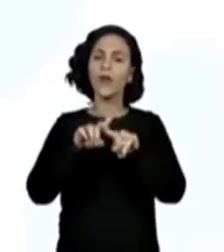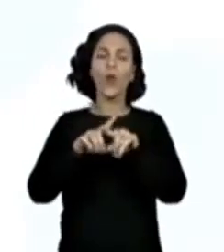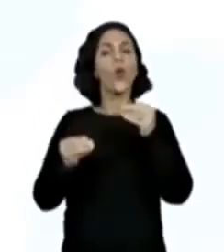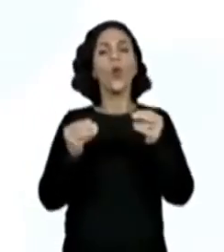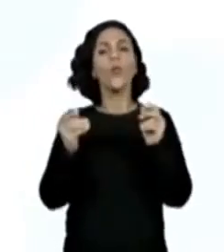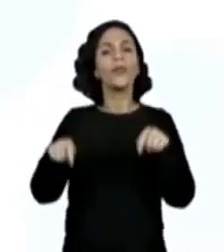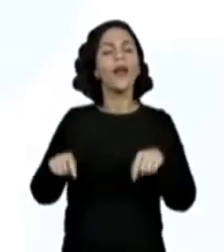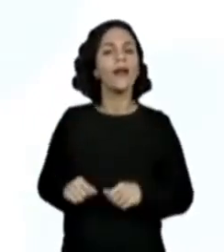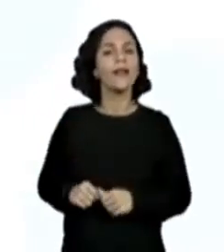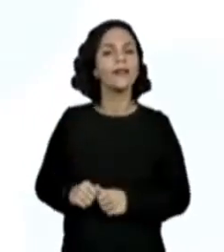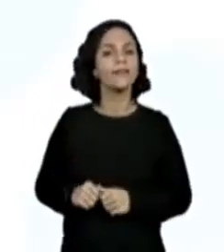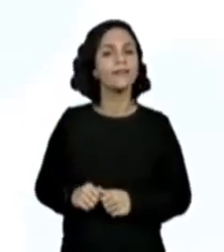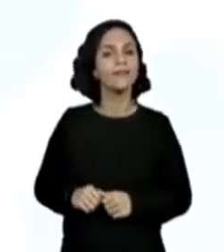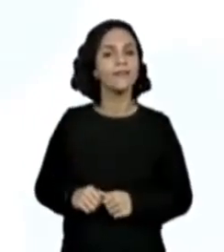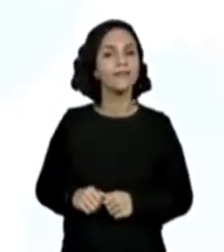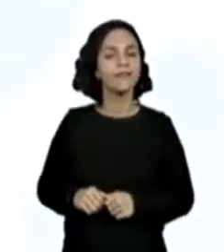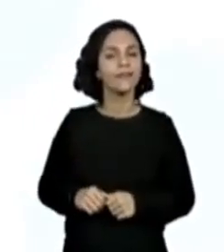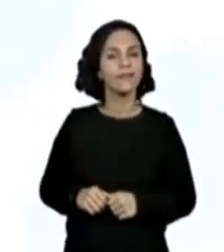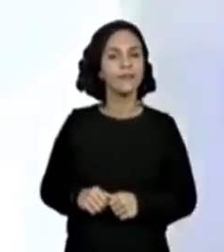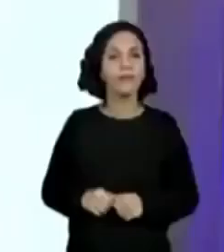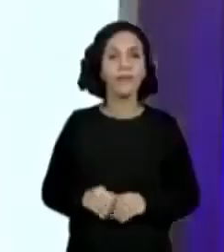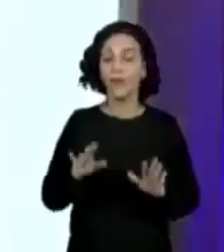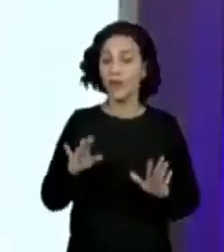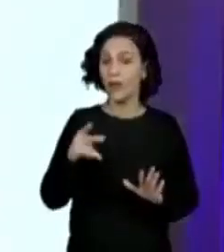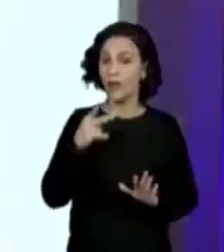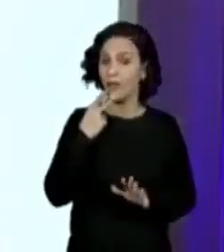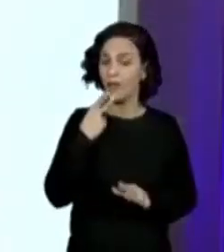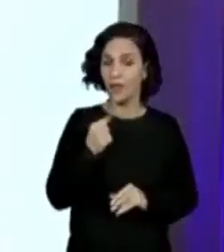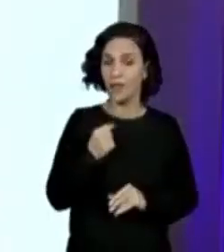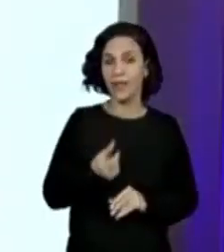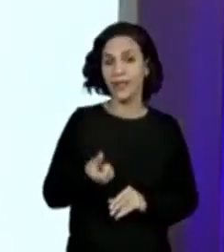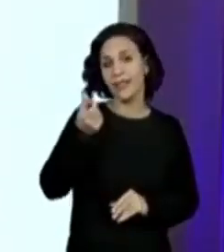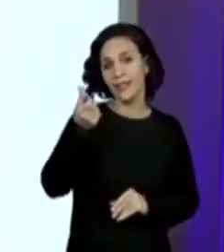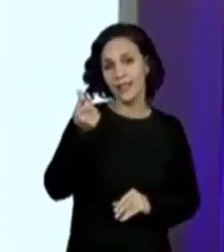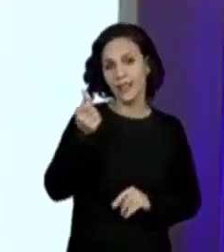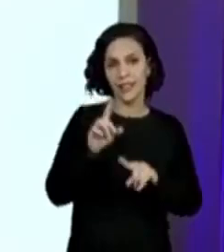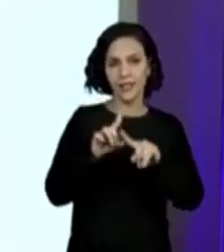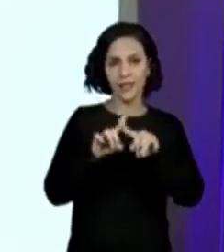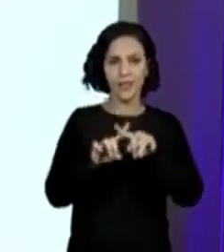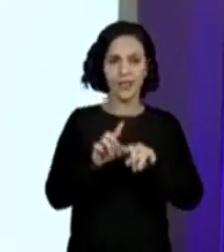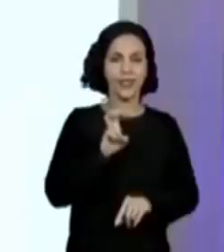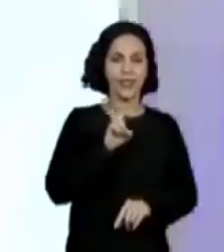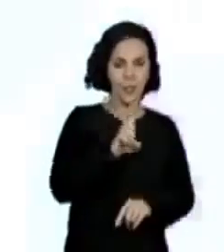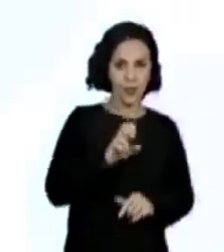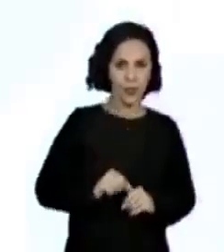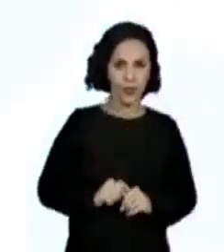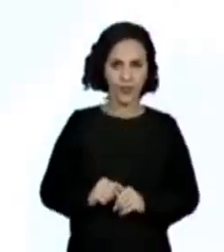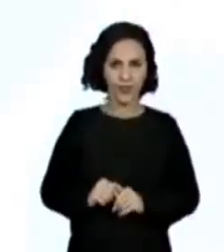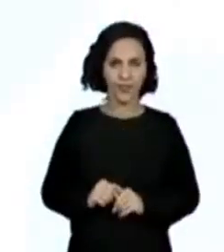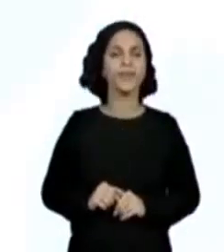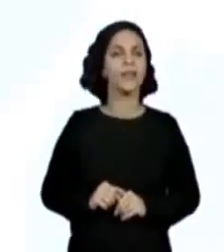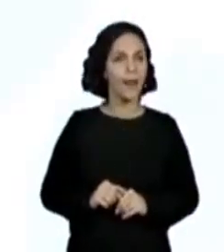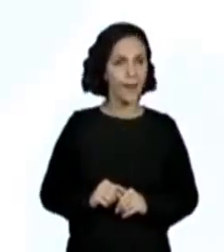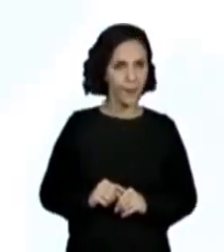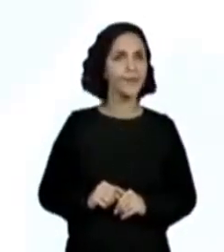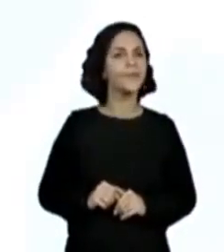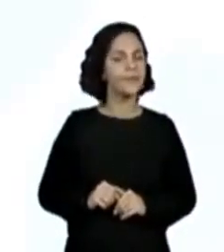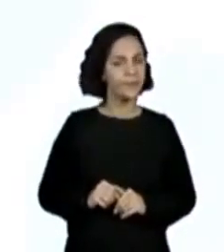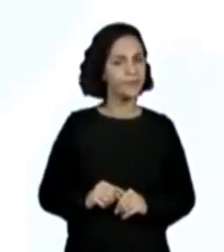fazer? A Kathleen disse 6 vezes 5. Isso, então olha só.